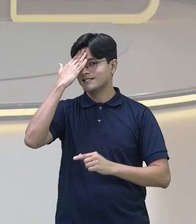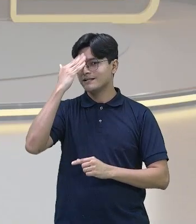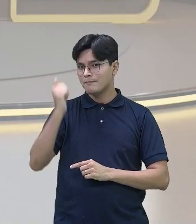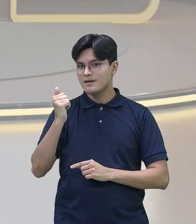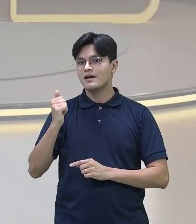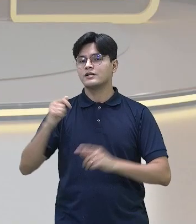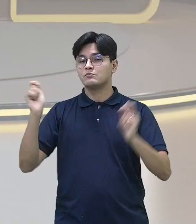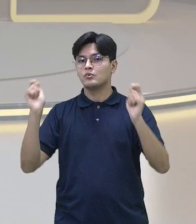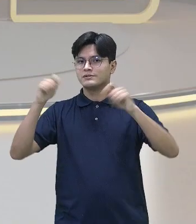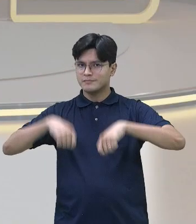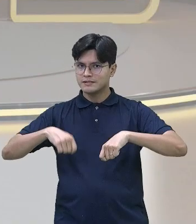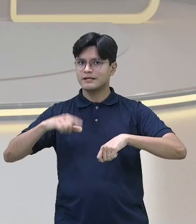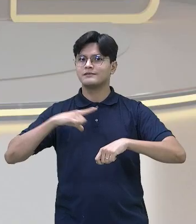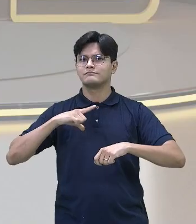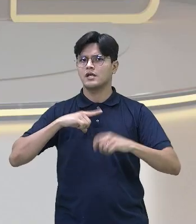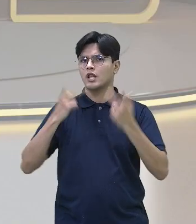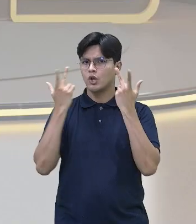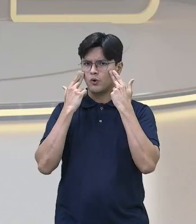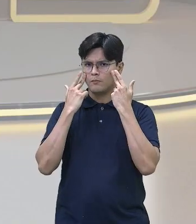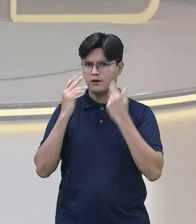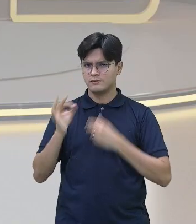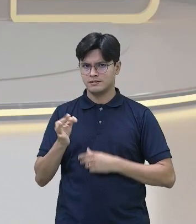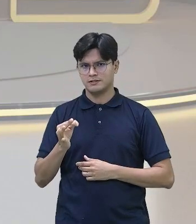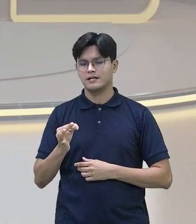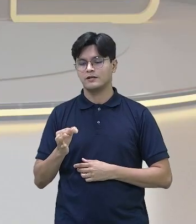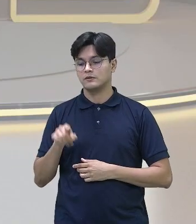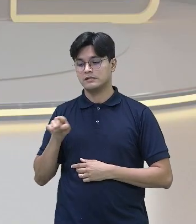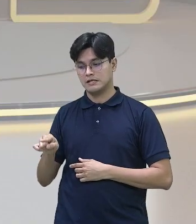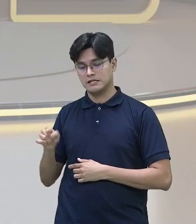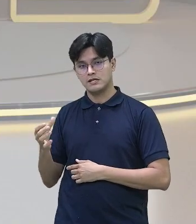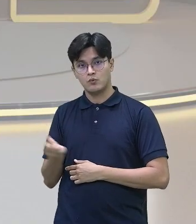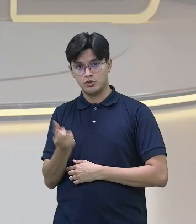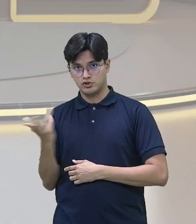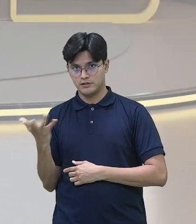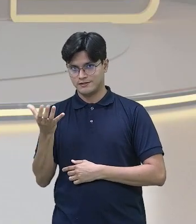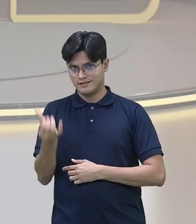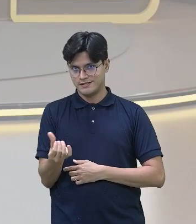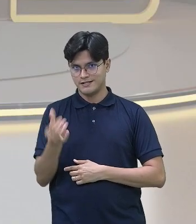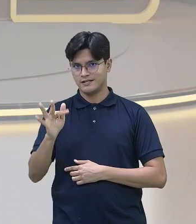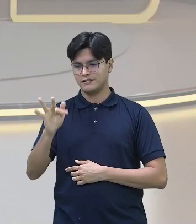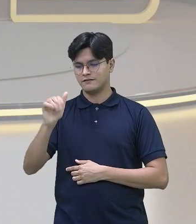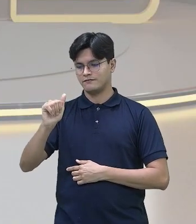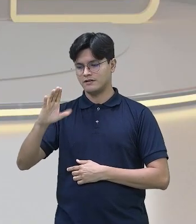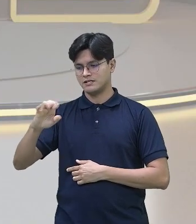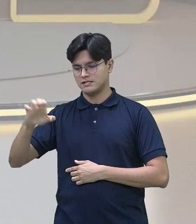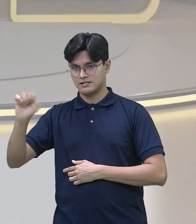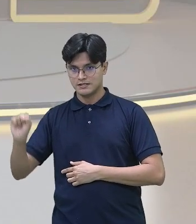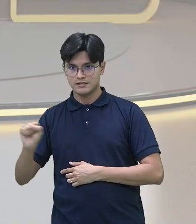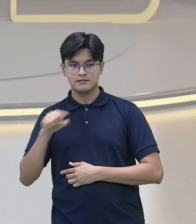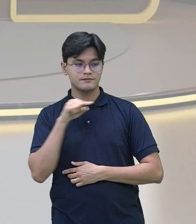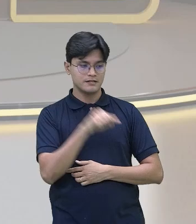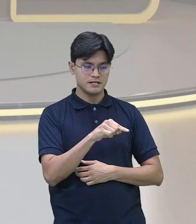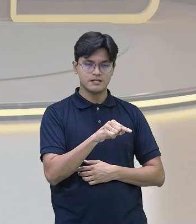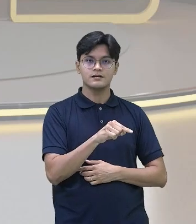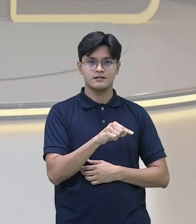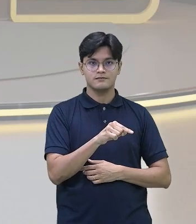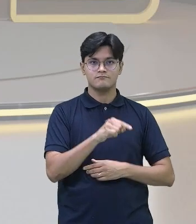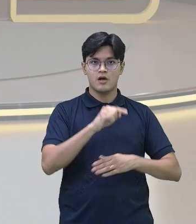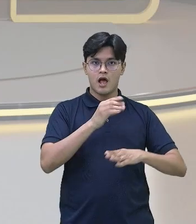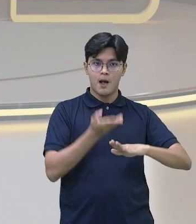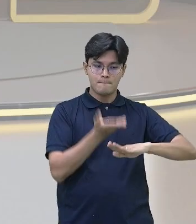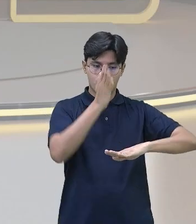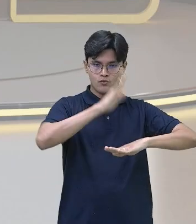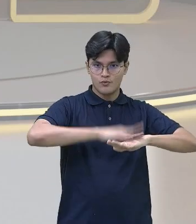6 faces. Então, o espaço amostral ele é primordial para você determinar a probabilidade. Por